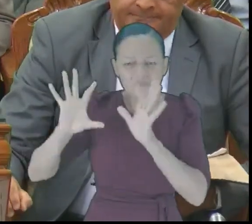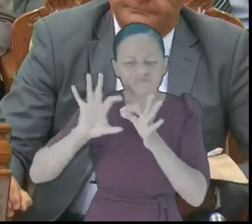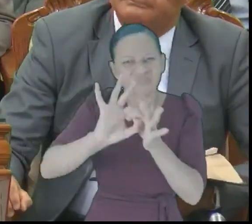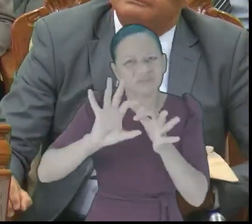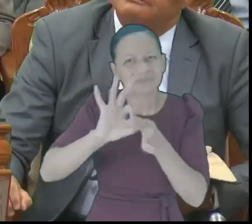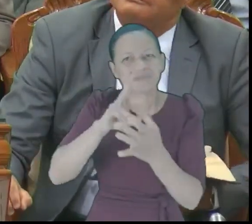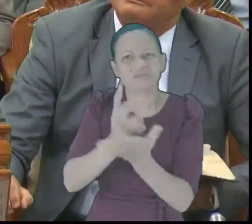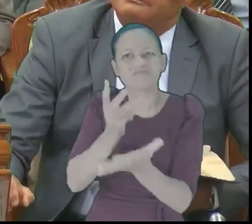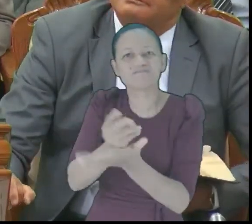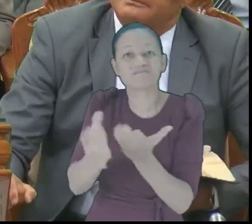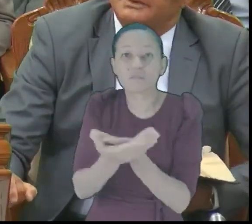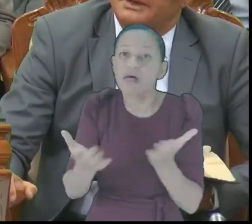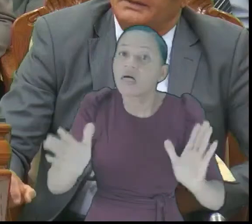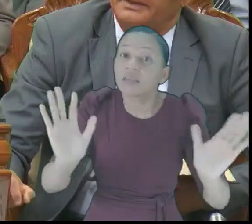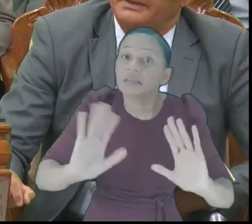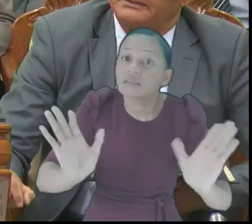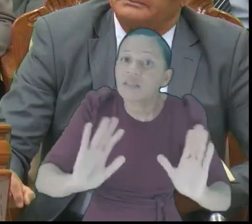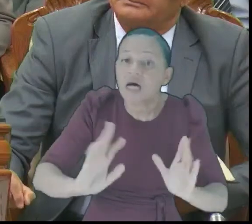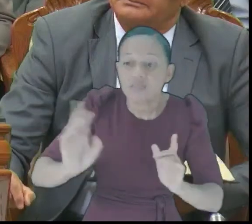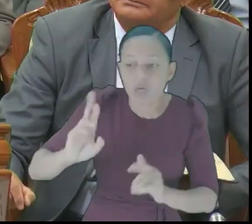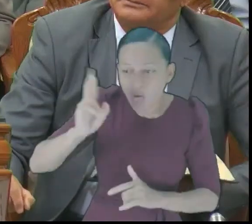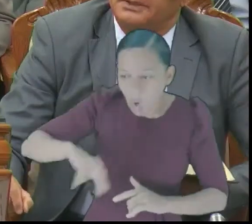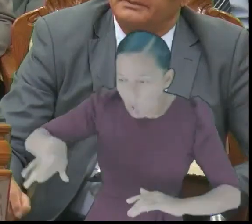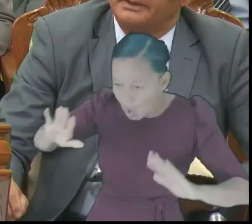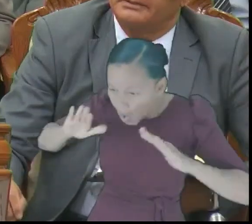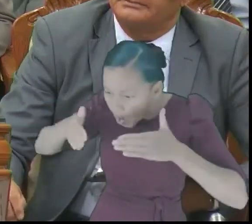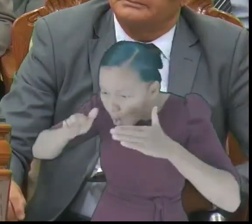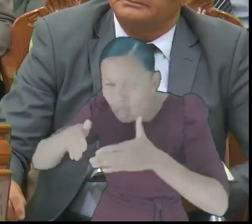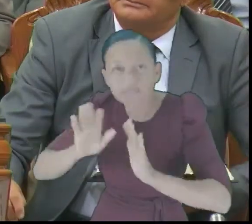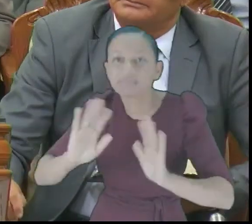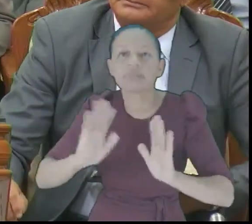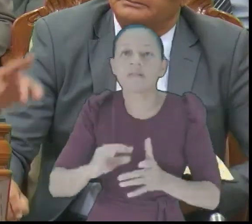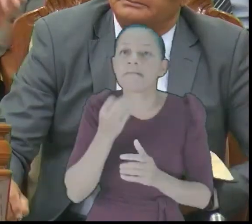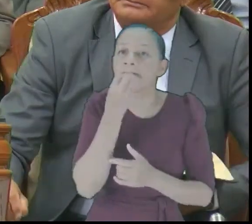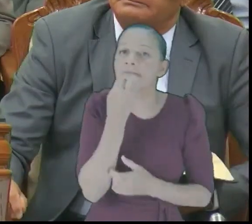gloriosa palavra de Deus. Não é religiosidade.